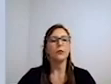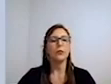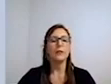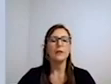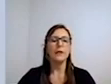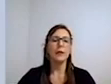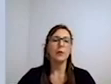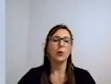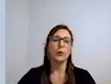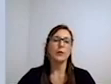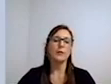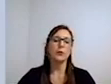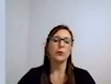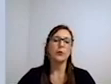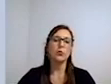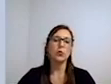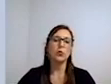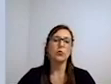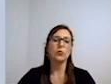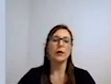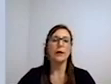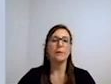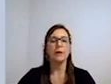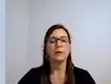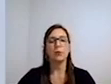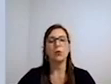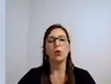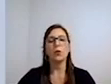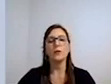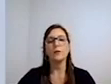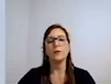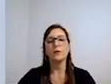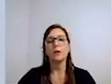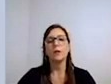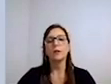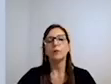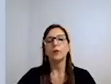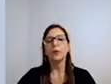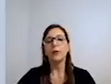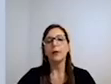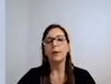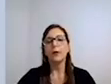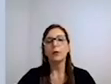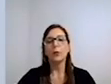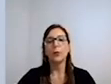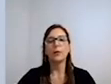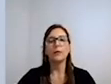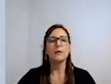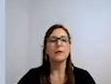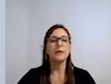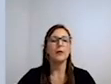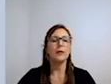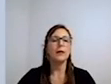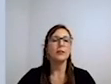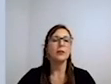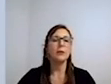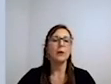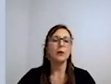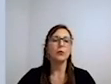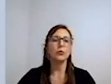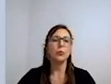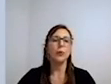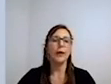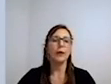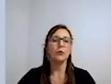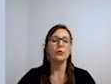Dor extrema ou pressão no pescoço, cabeça ou costas, formigamento ou perda de sensibilidade da mão,